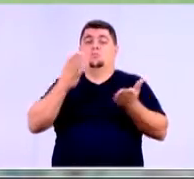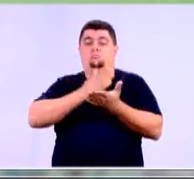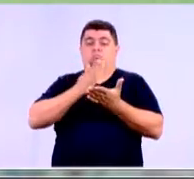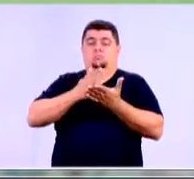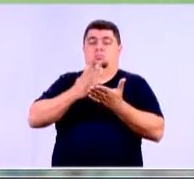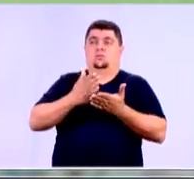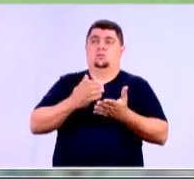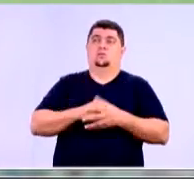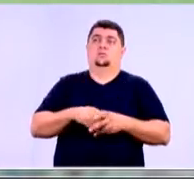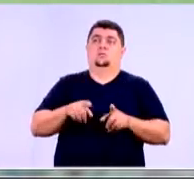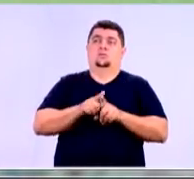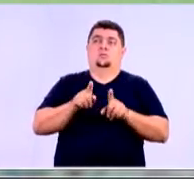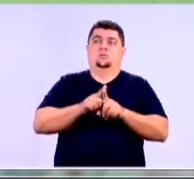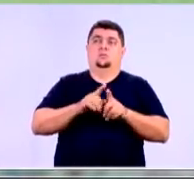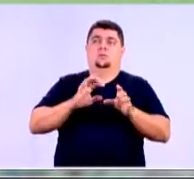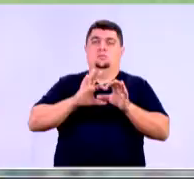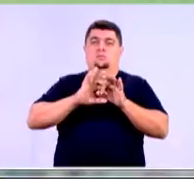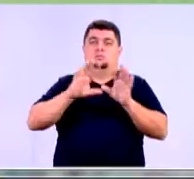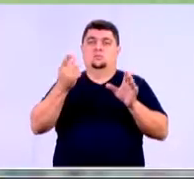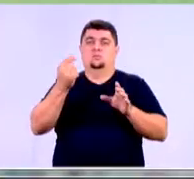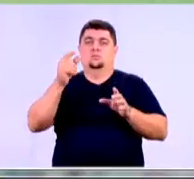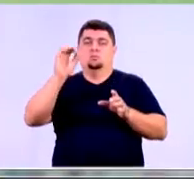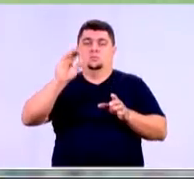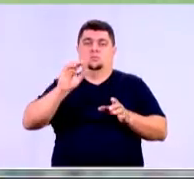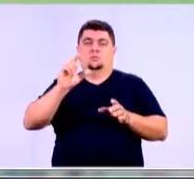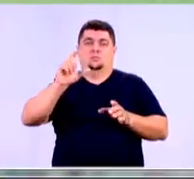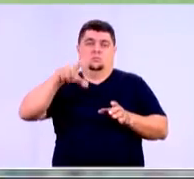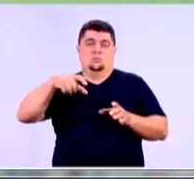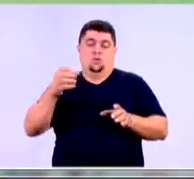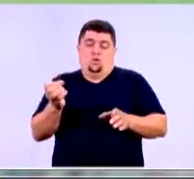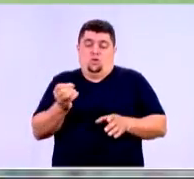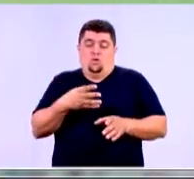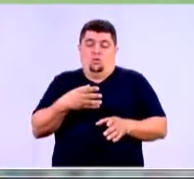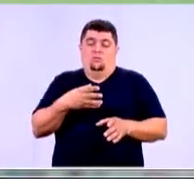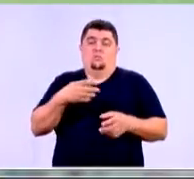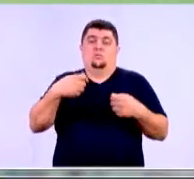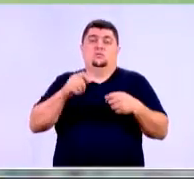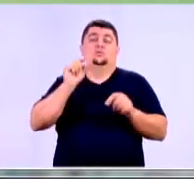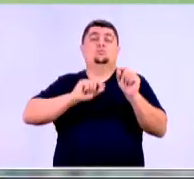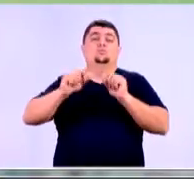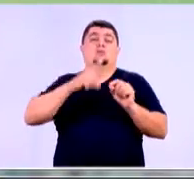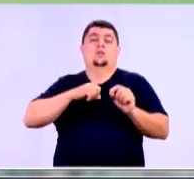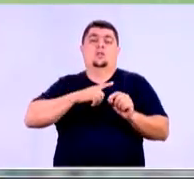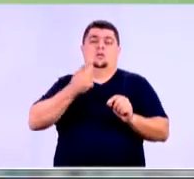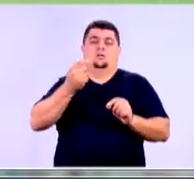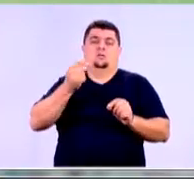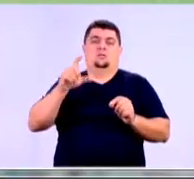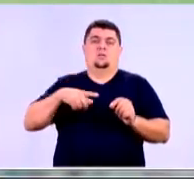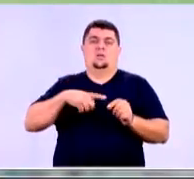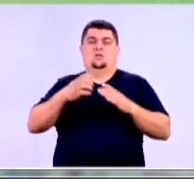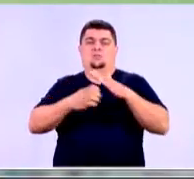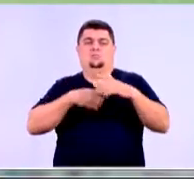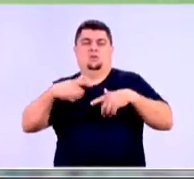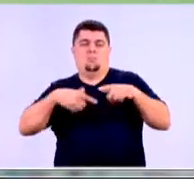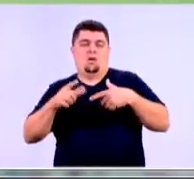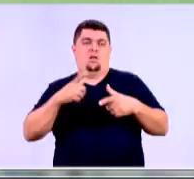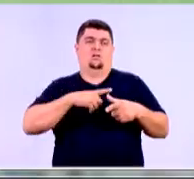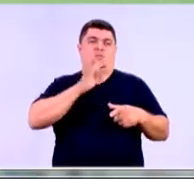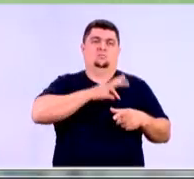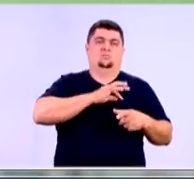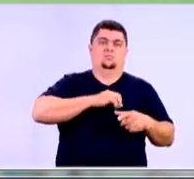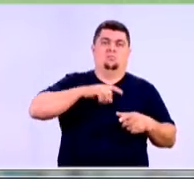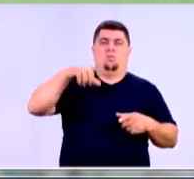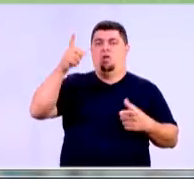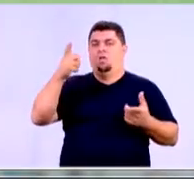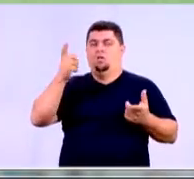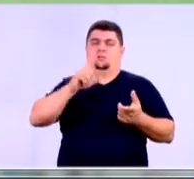né? A liberação de crédito para cliente novo, o que o cliente novo precisa ter para a gente liberar para ele? Ele tem que ter emprego, ele tem que ter a renda igual ou maior que